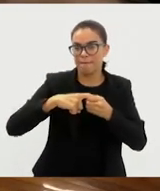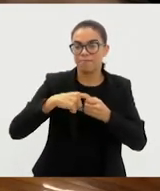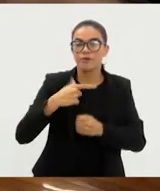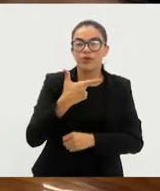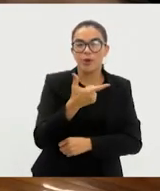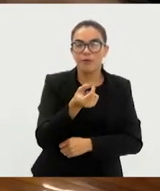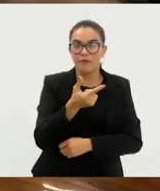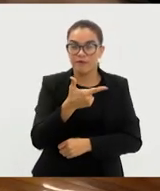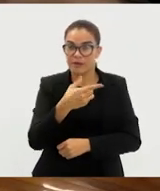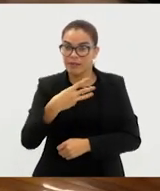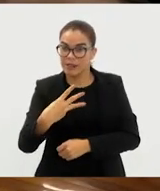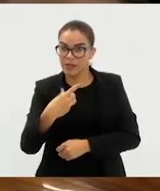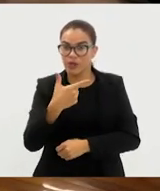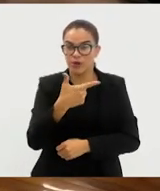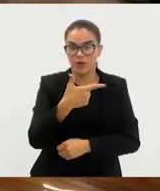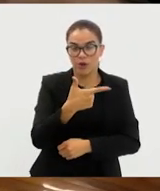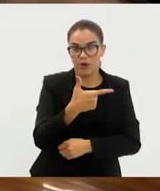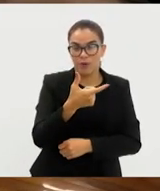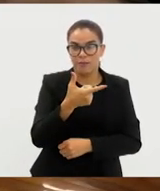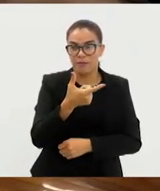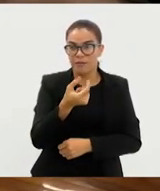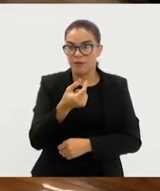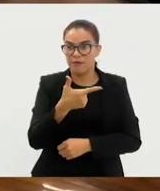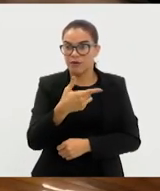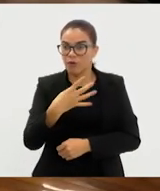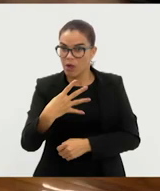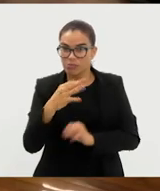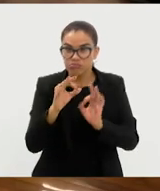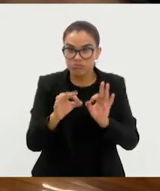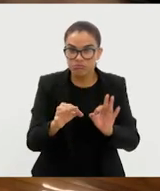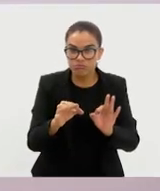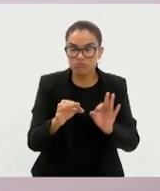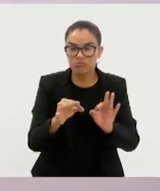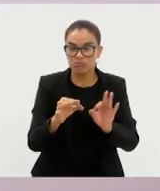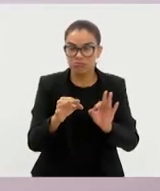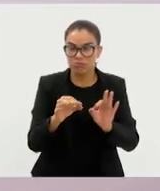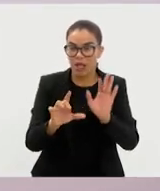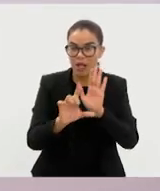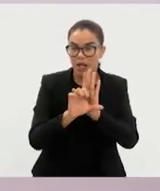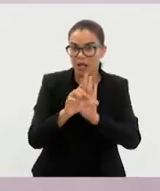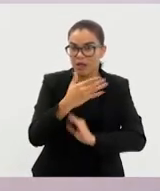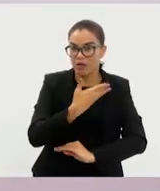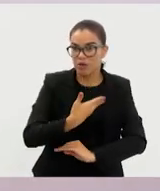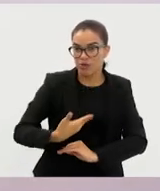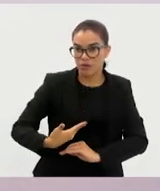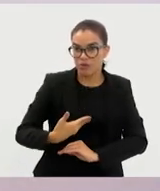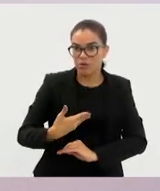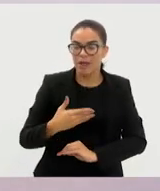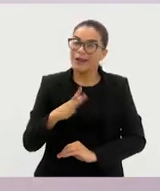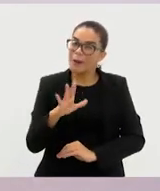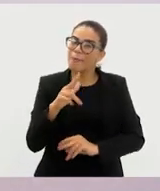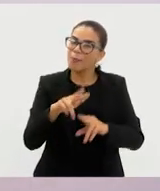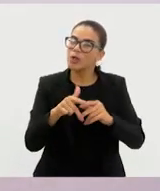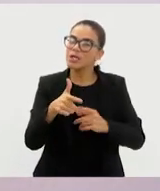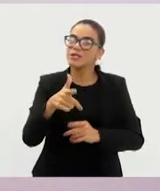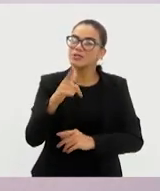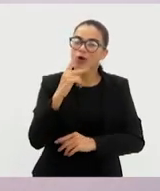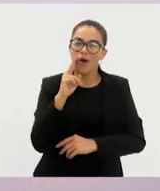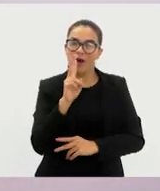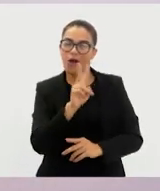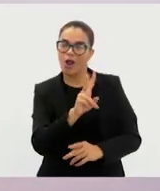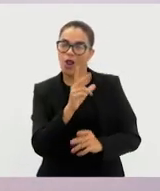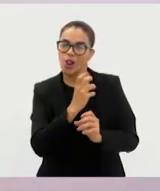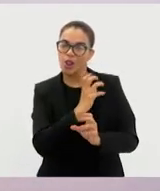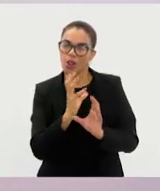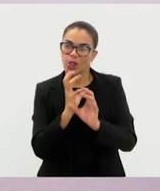isso. E tirar isso aí fica menor que ano passado. É por isso que eu tinha mencionado que a gente pode olhar o copo meio cheio, meio vazio. É. Olhando os números